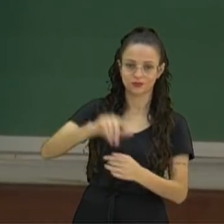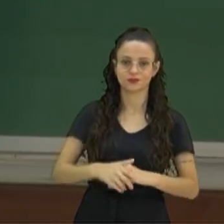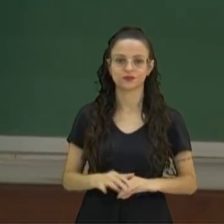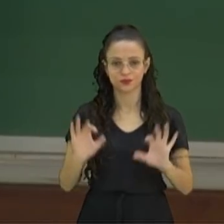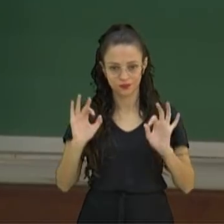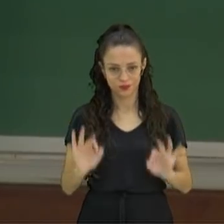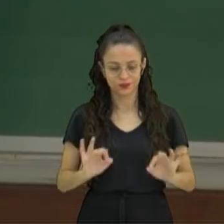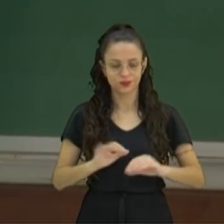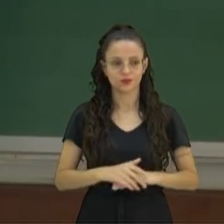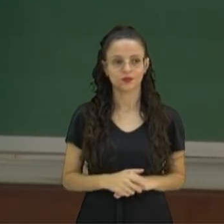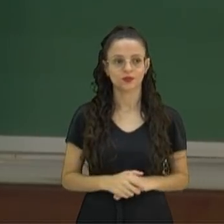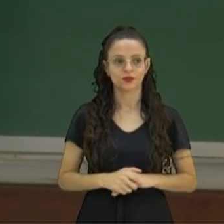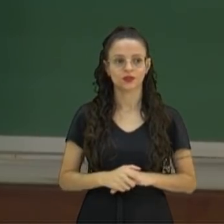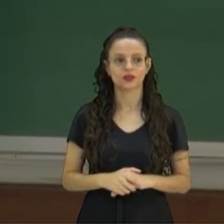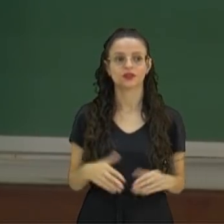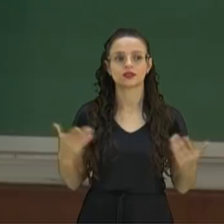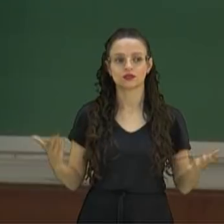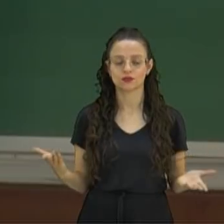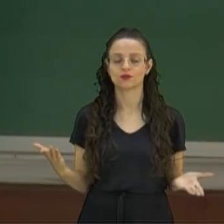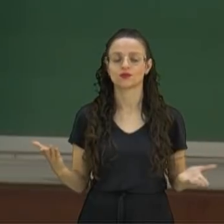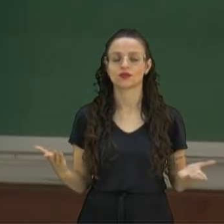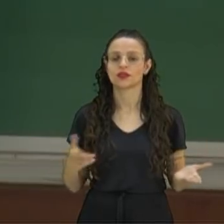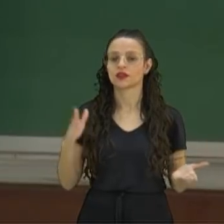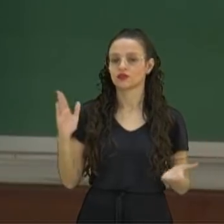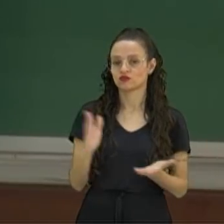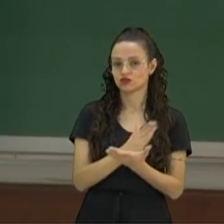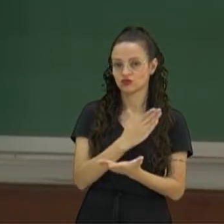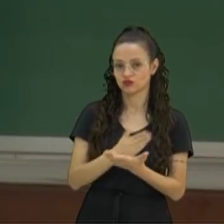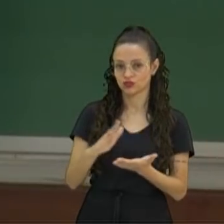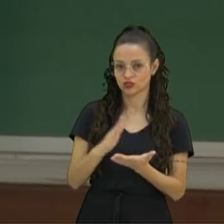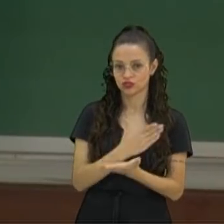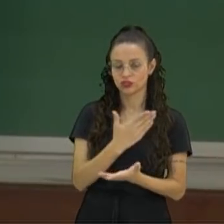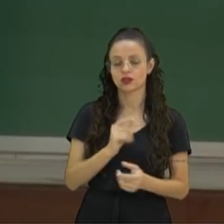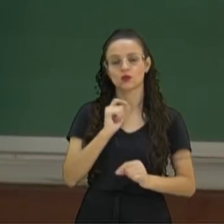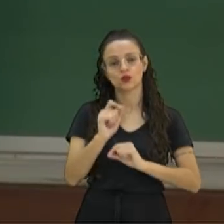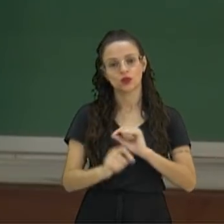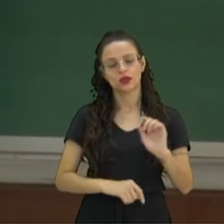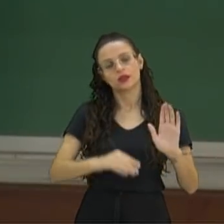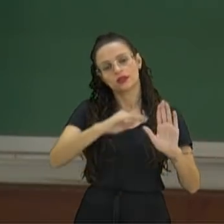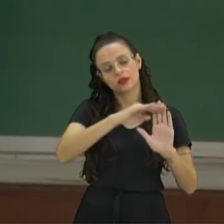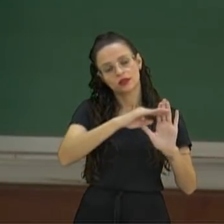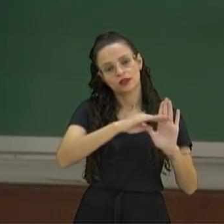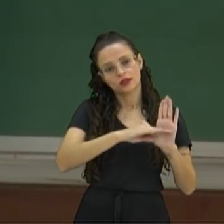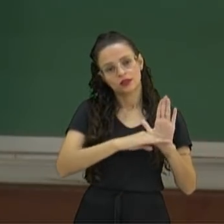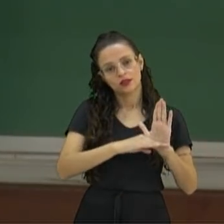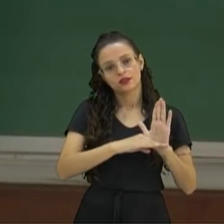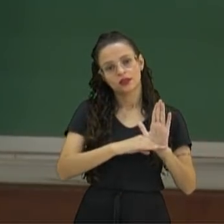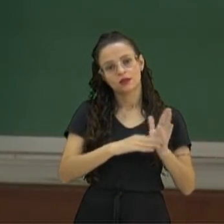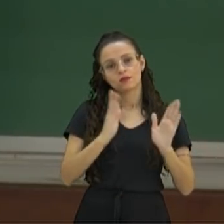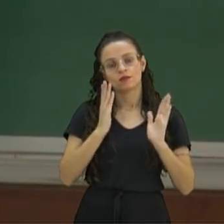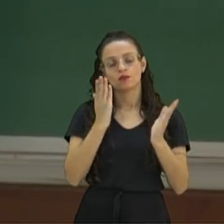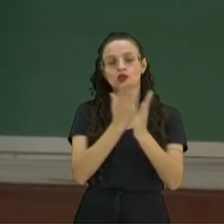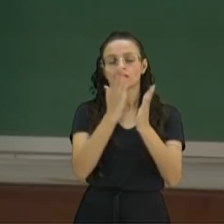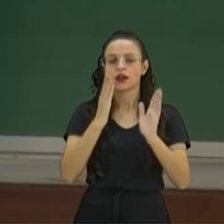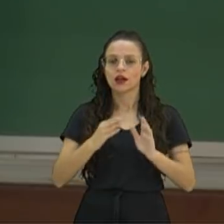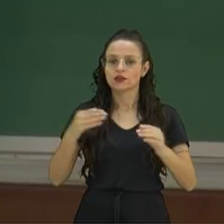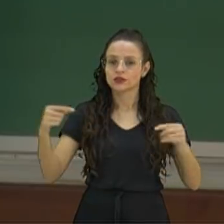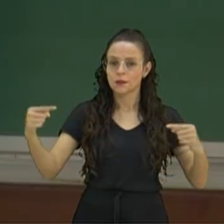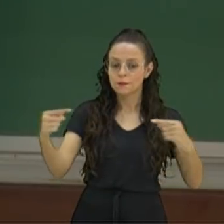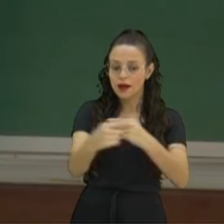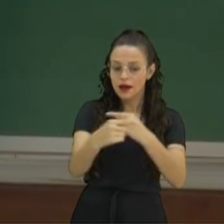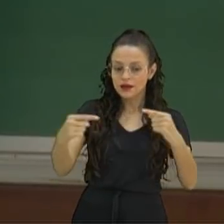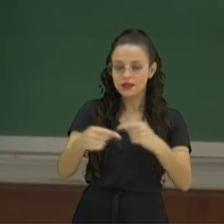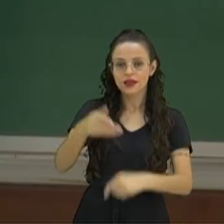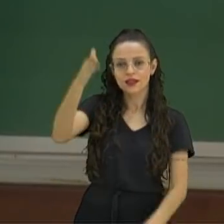Greenwich, certo? E aí são, então, divididas ou estabelecidas a partir dos paralelos e dos meridianos, que são